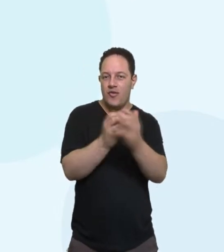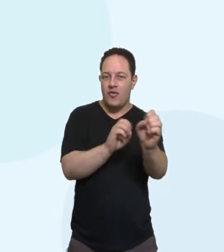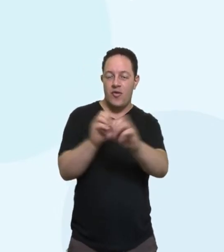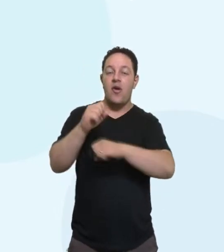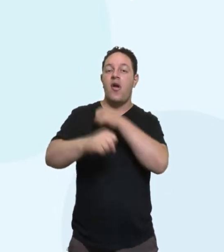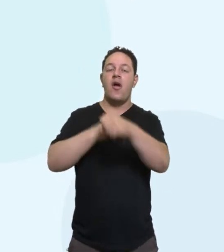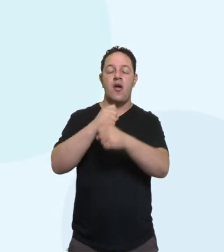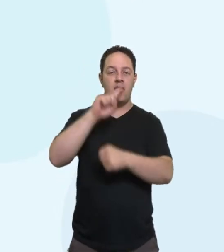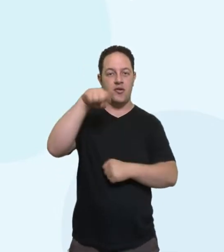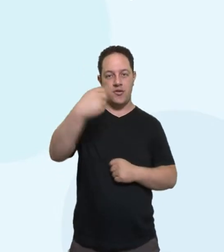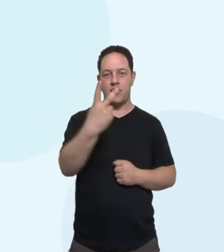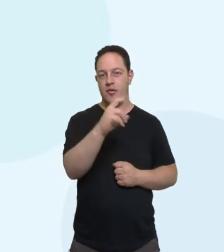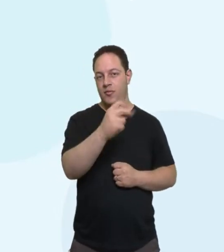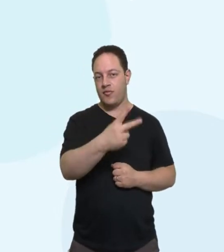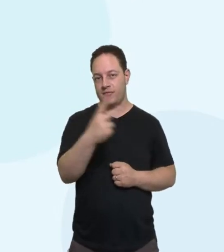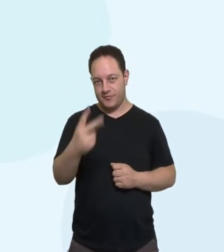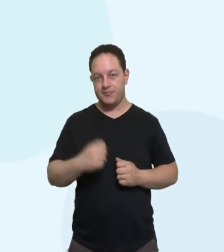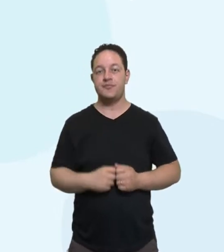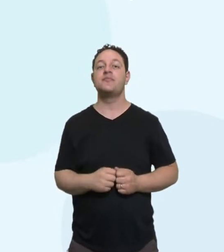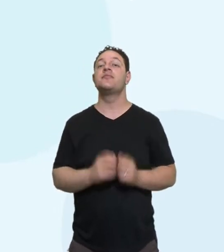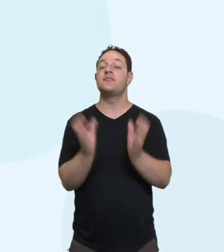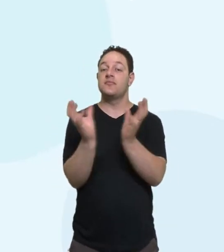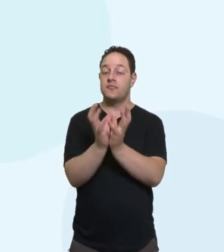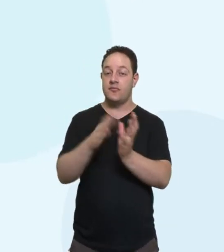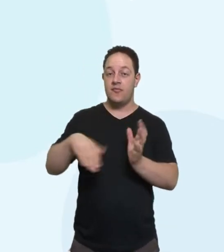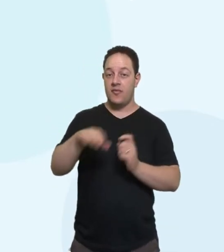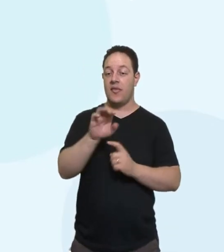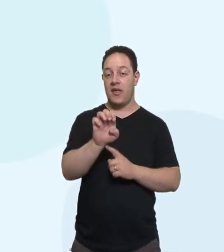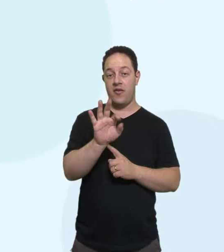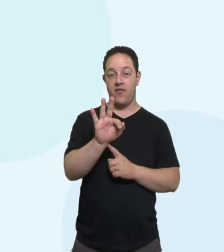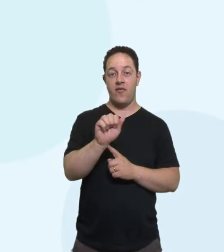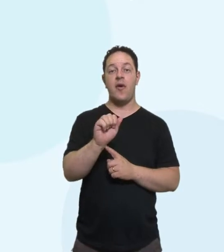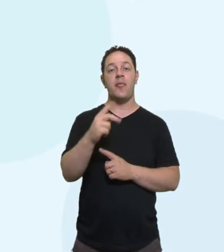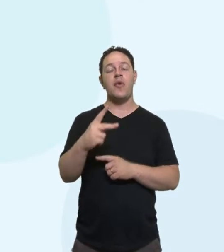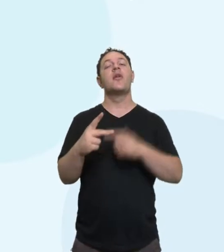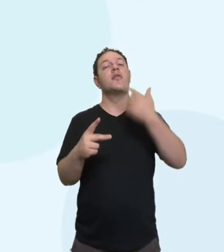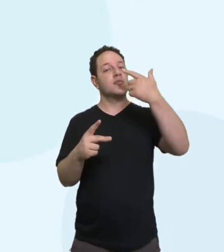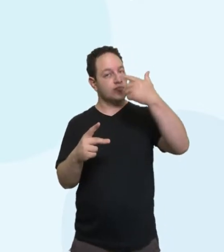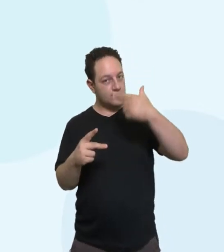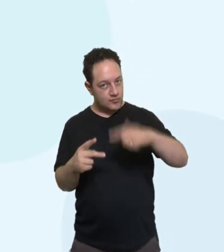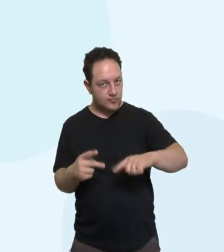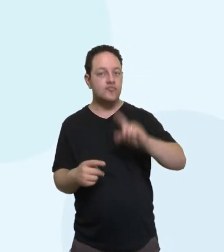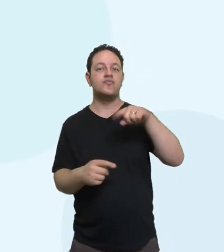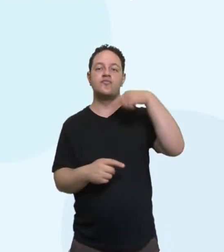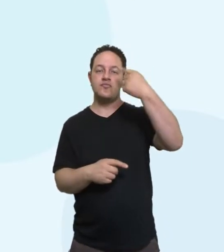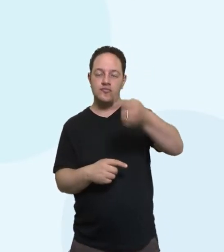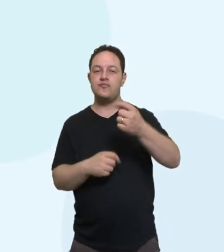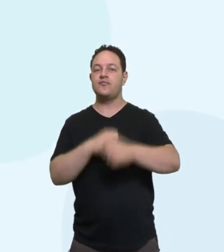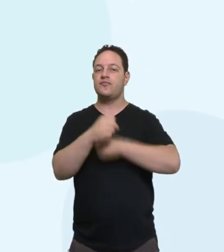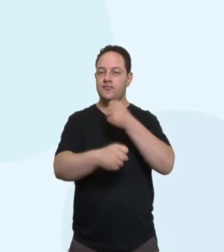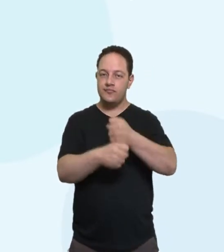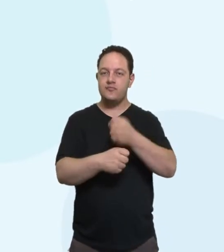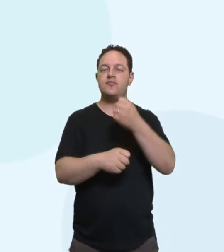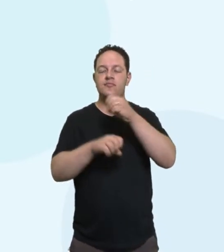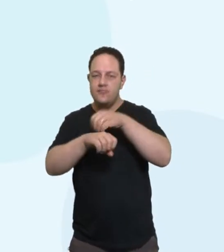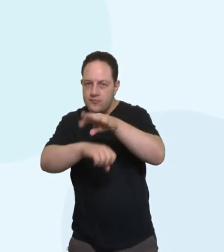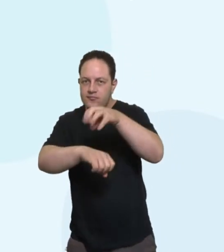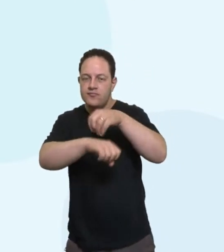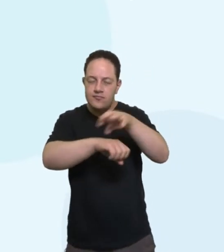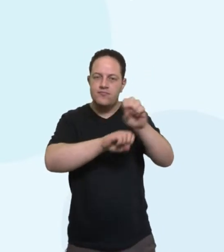então em 2022 a equipe fap e voltar aqui para dar outras orientações também